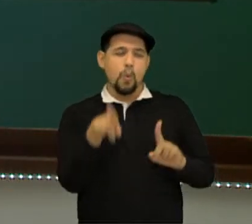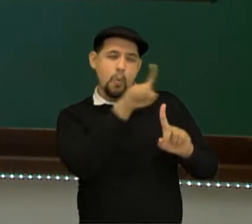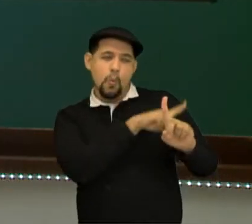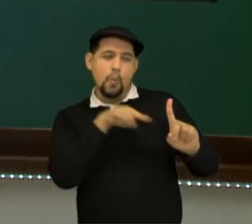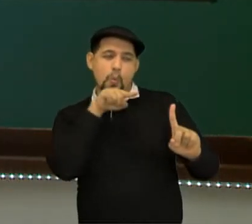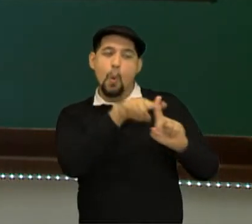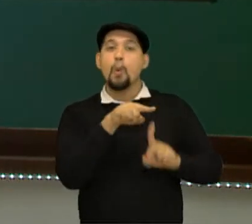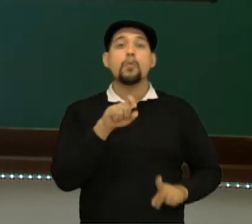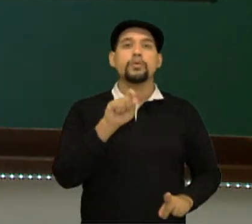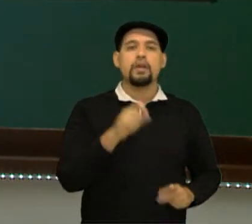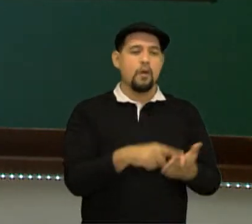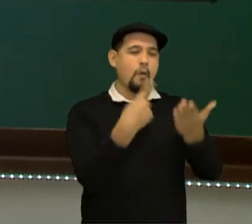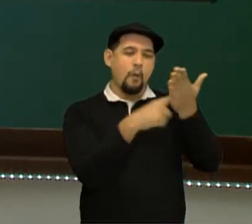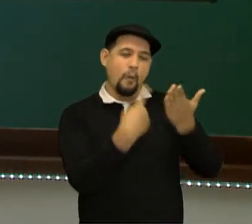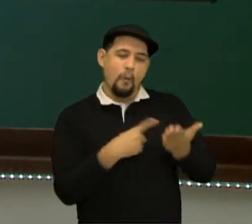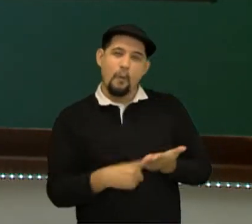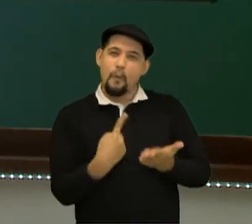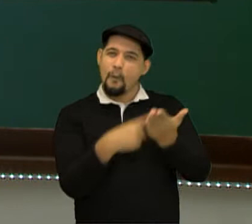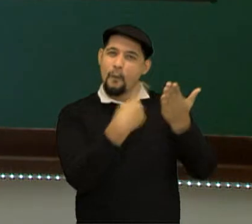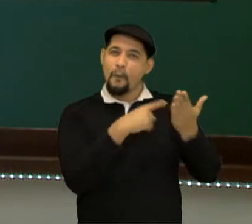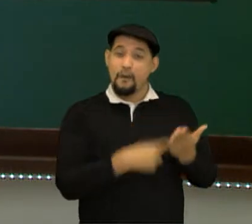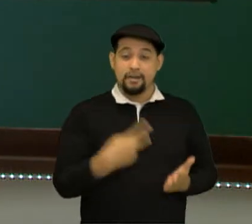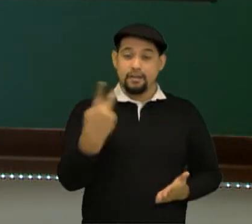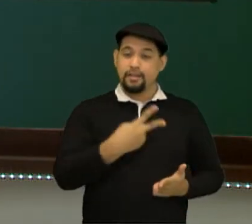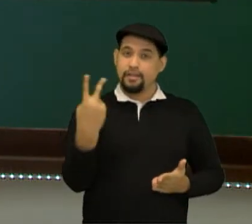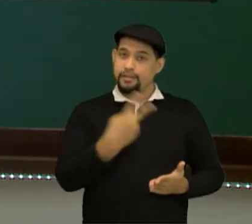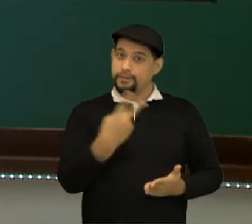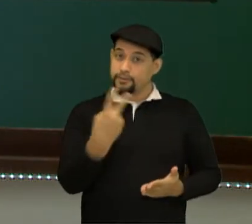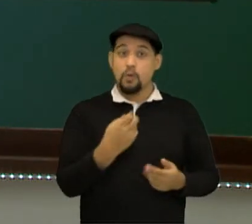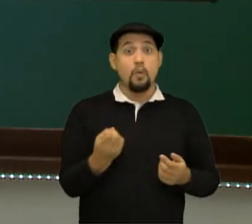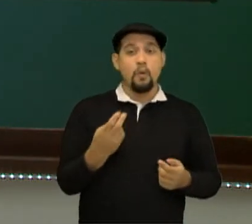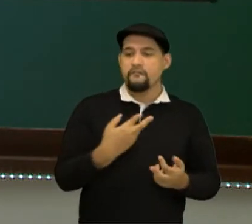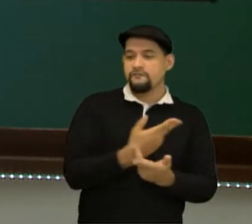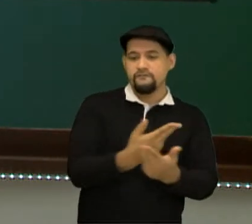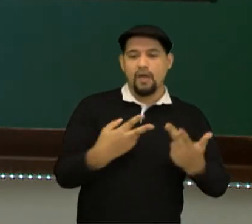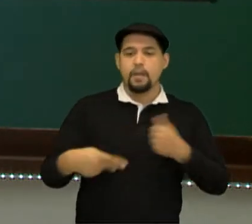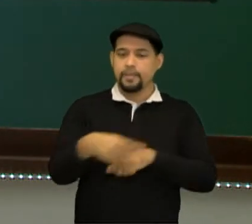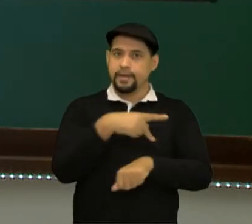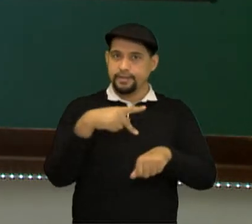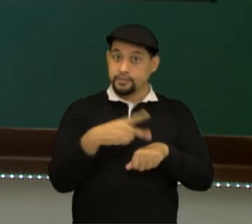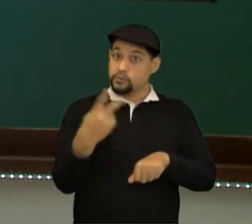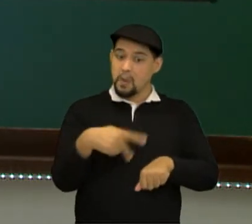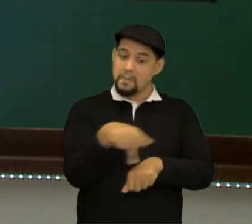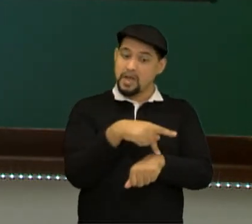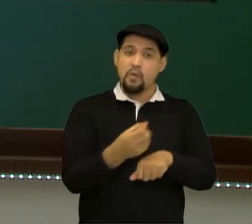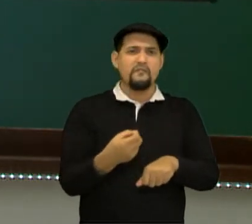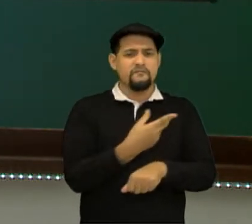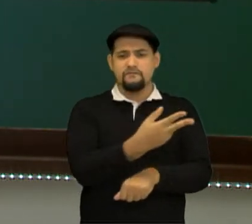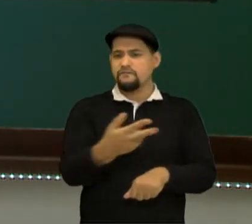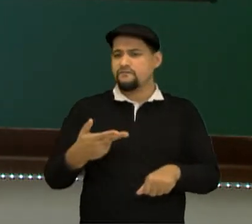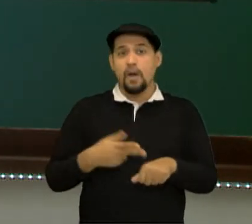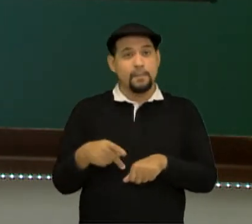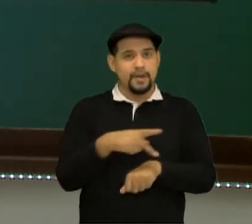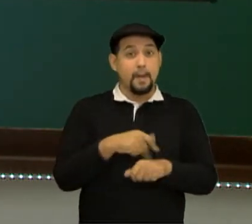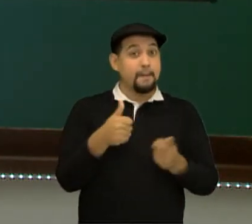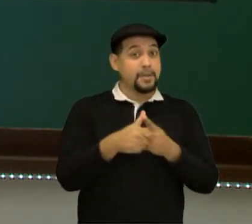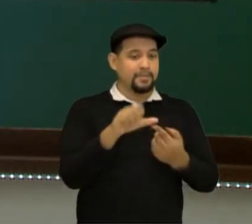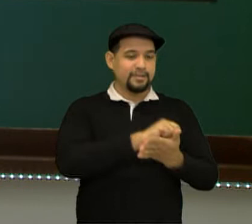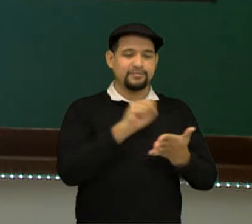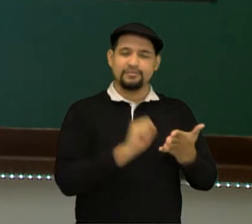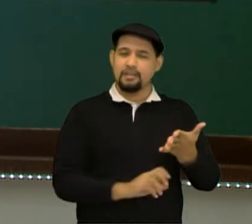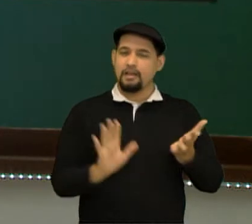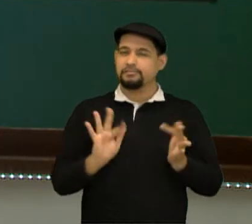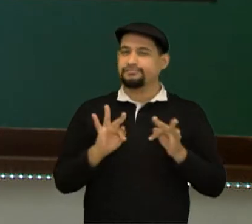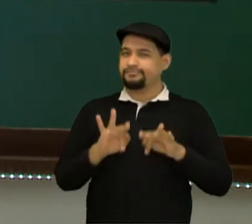objetivo acordos ou bilaterais ou multilaterais e nisso vamos para a nossa primeira atividade